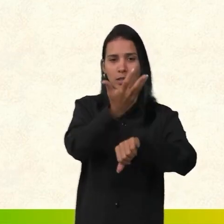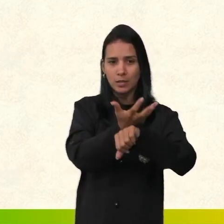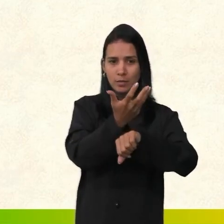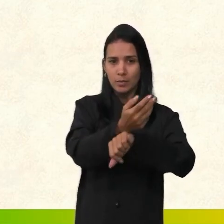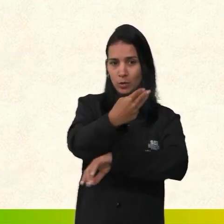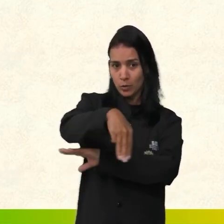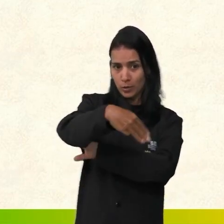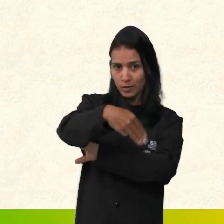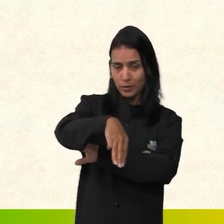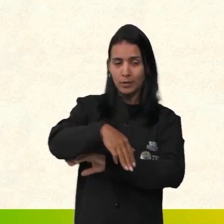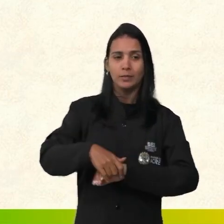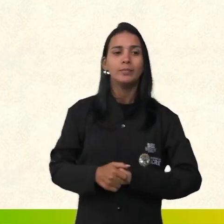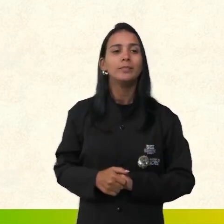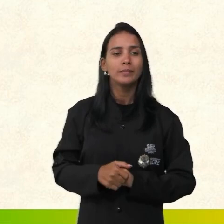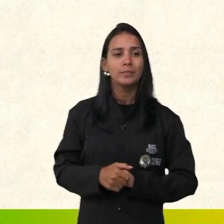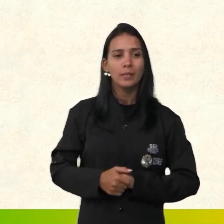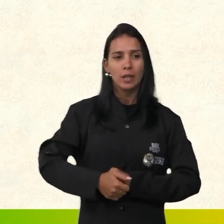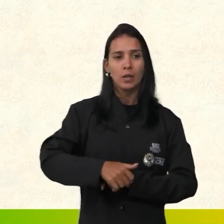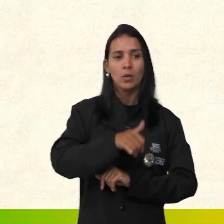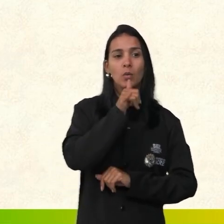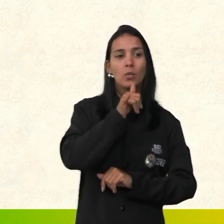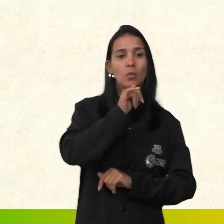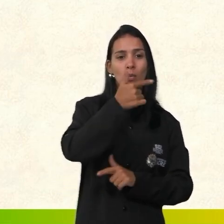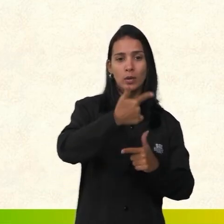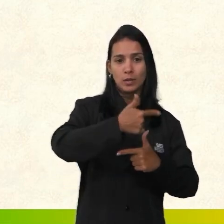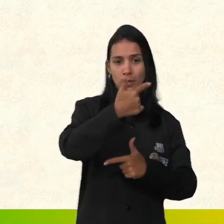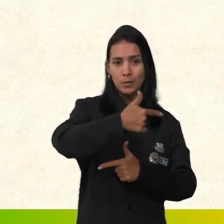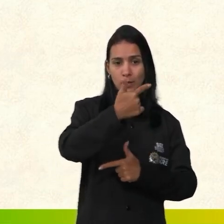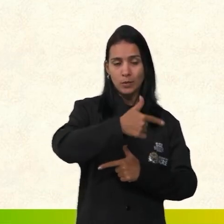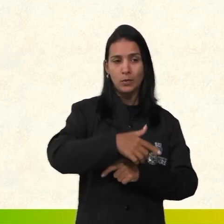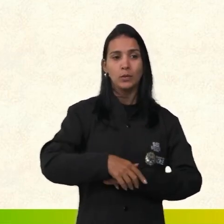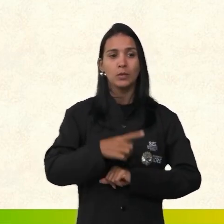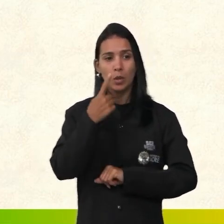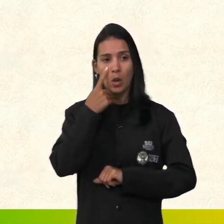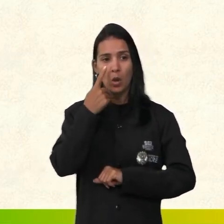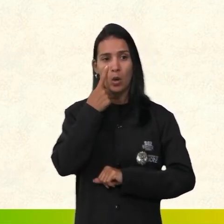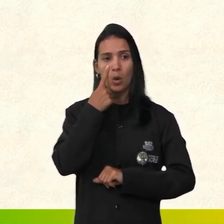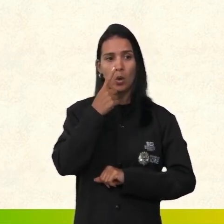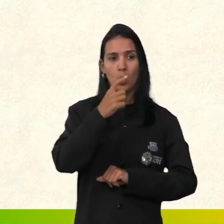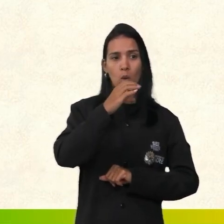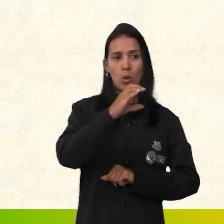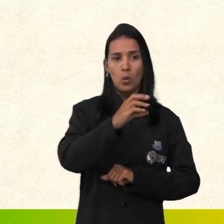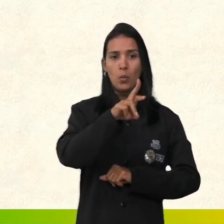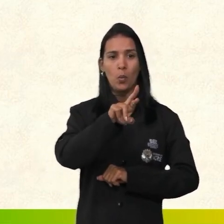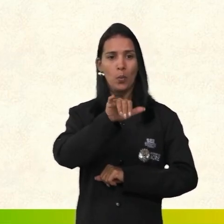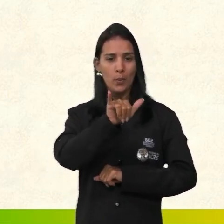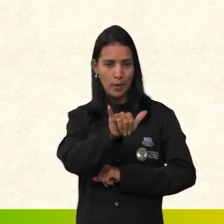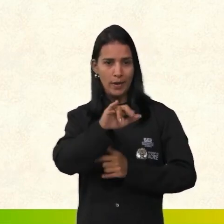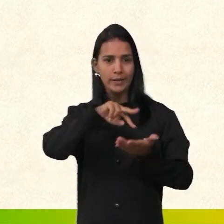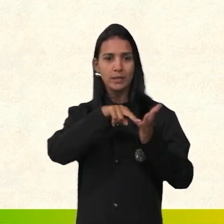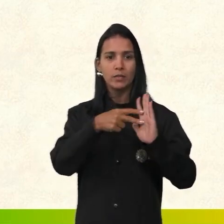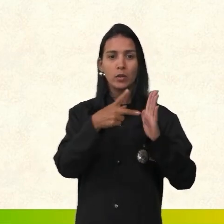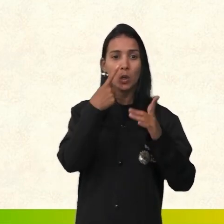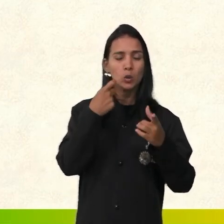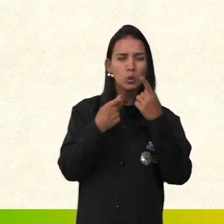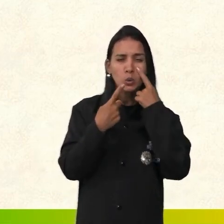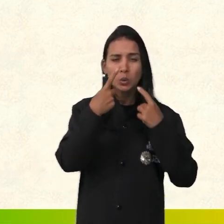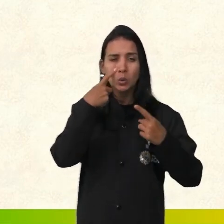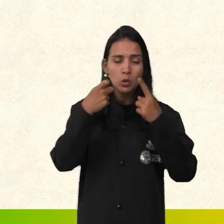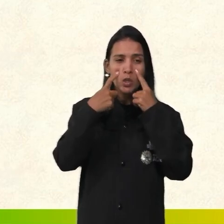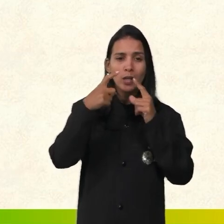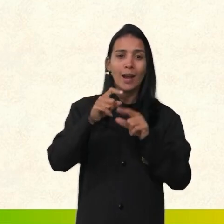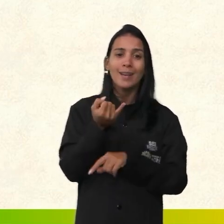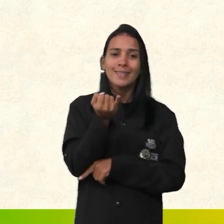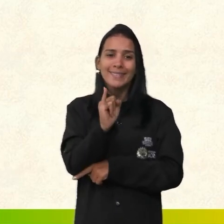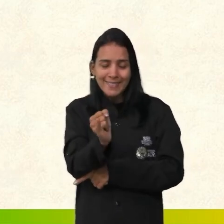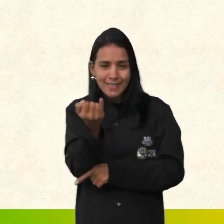No segundo exemplo, nós temos to cry, que significa chorar. E aí o passado dessa palavra, no caso, ficaria